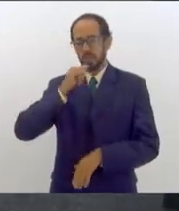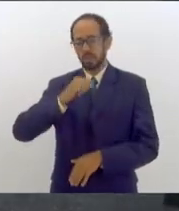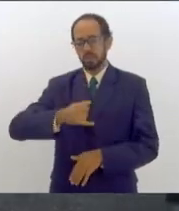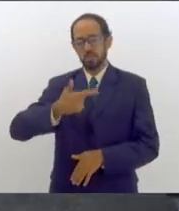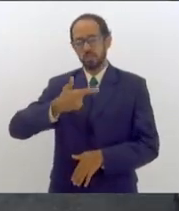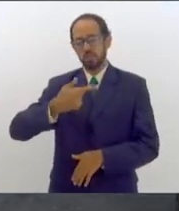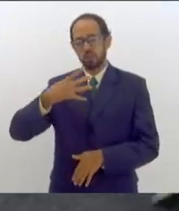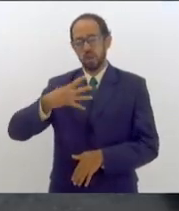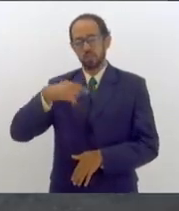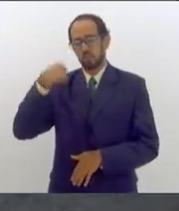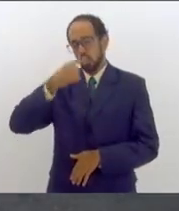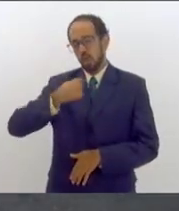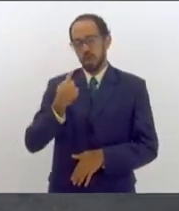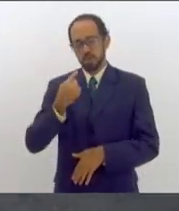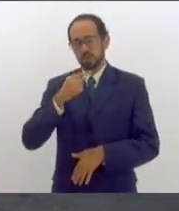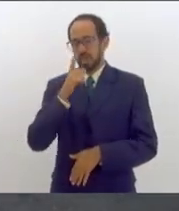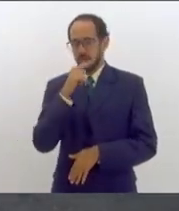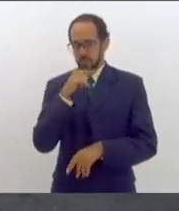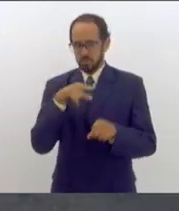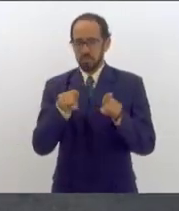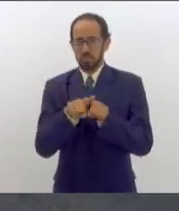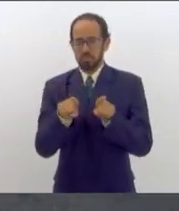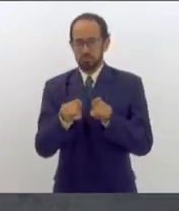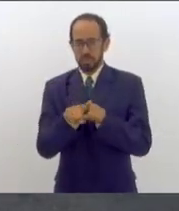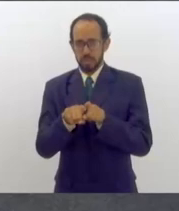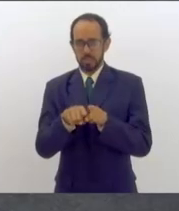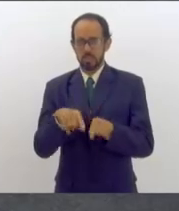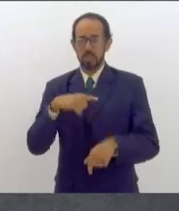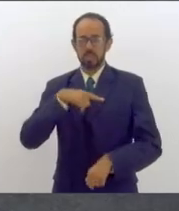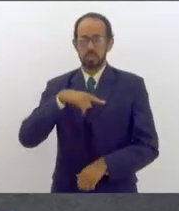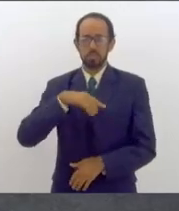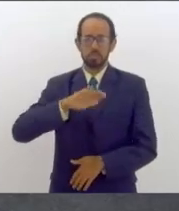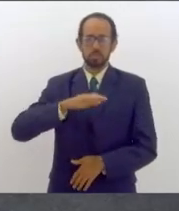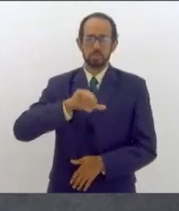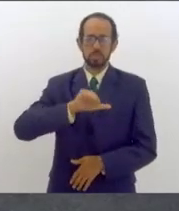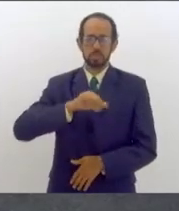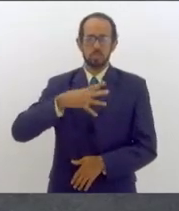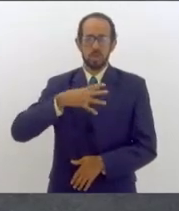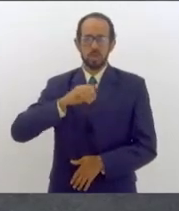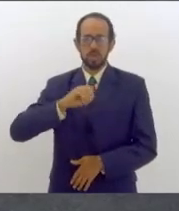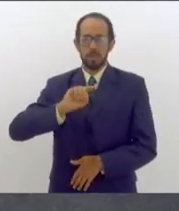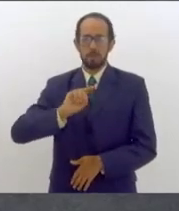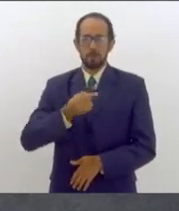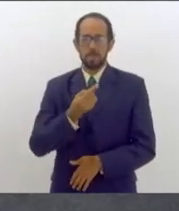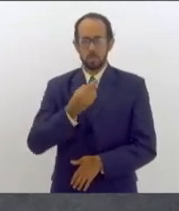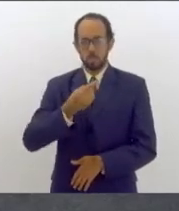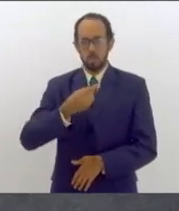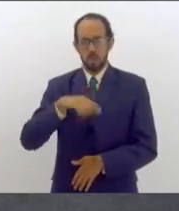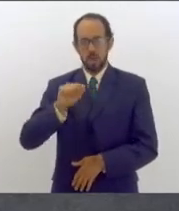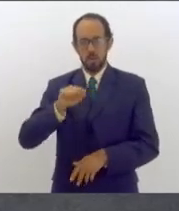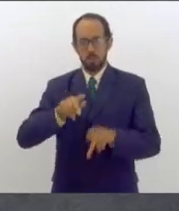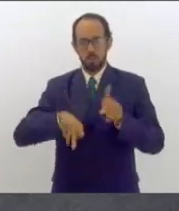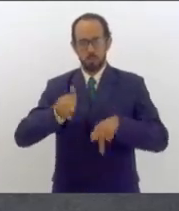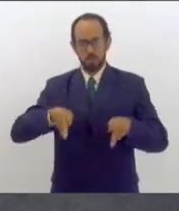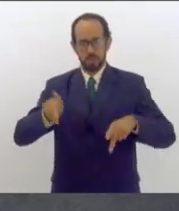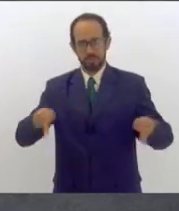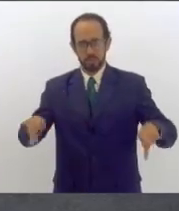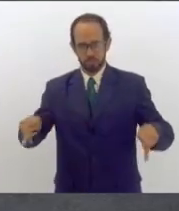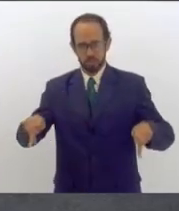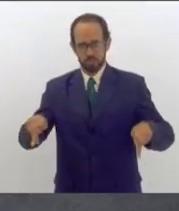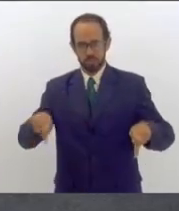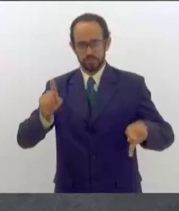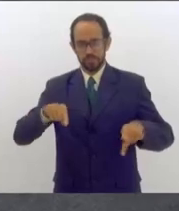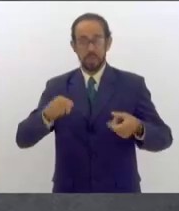a gente tem ali uma população de cerca de 140 mil habitantes é uma cidade dentro da cidade do Rio de Janeiro que